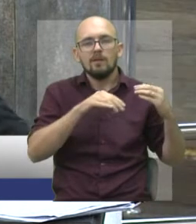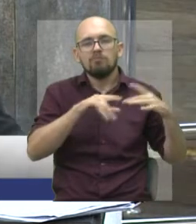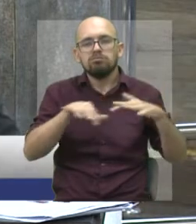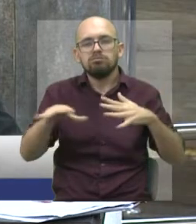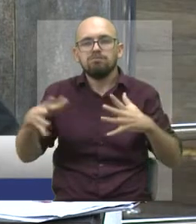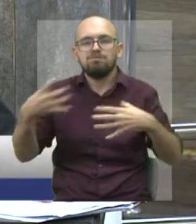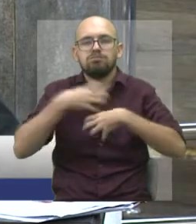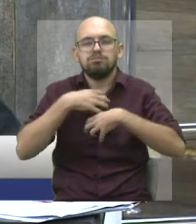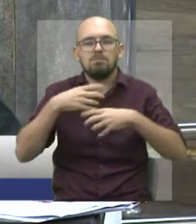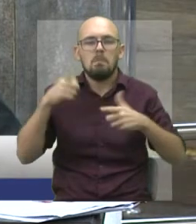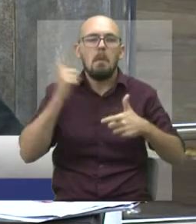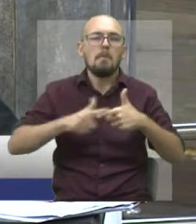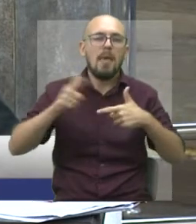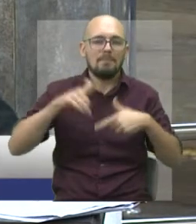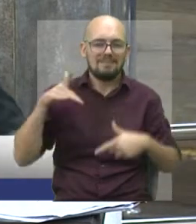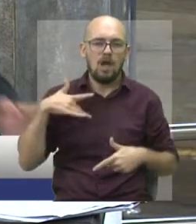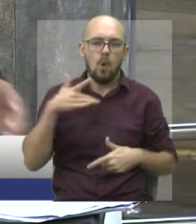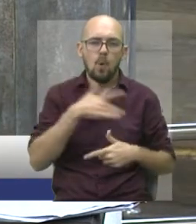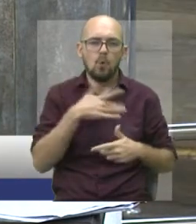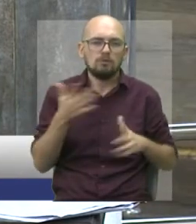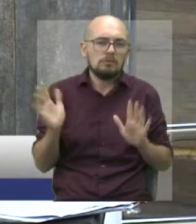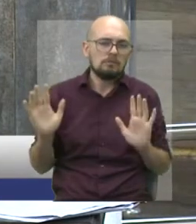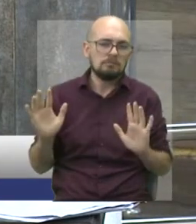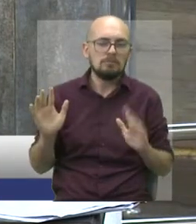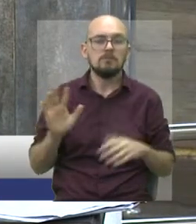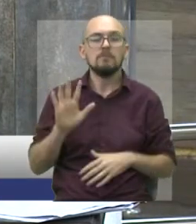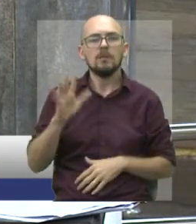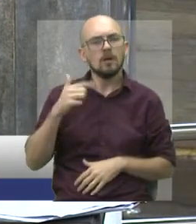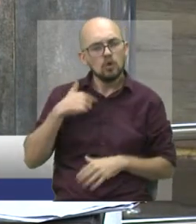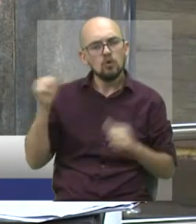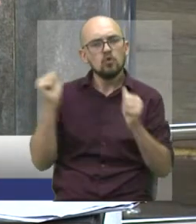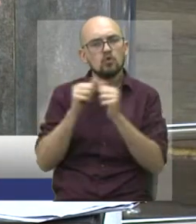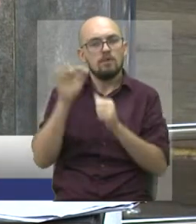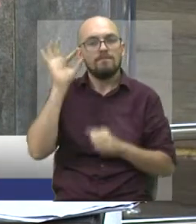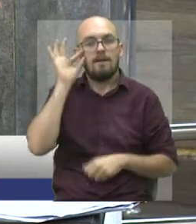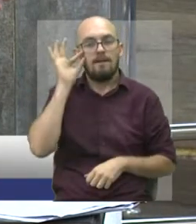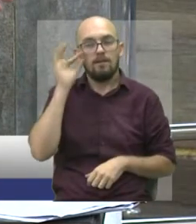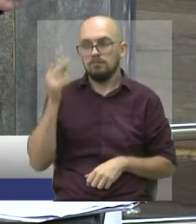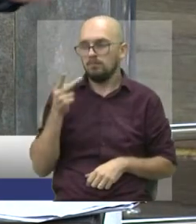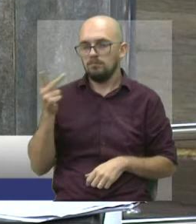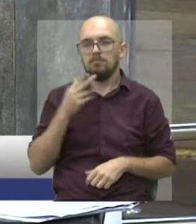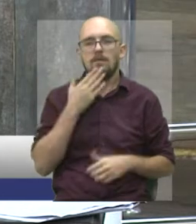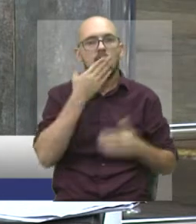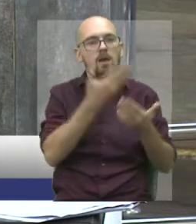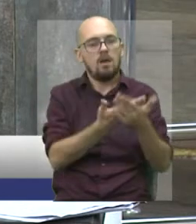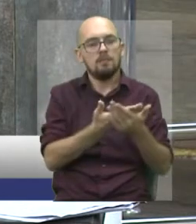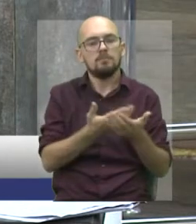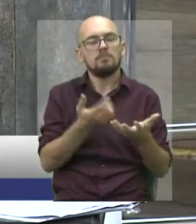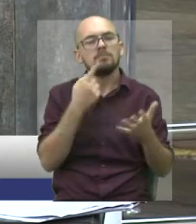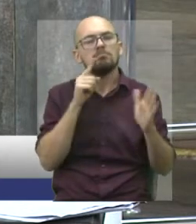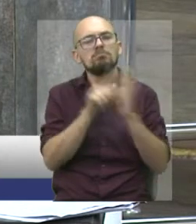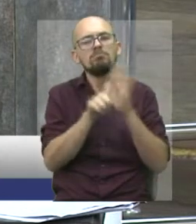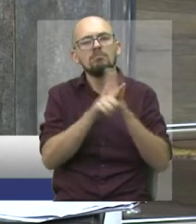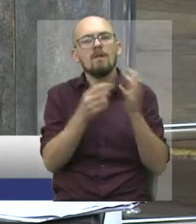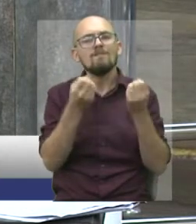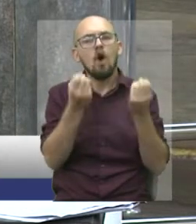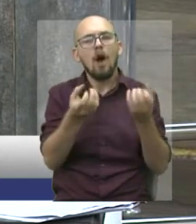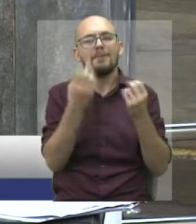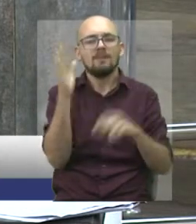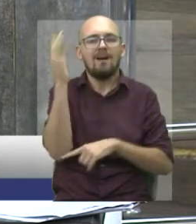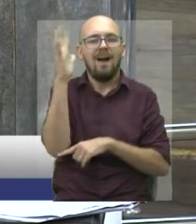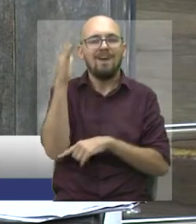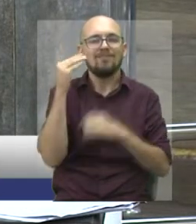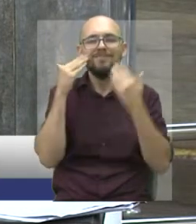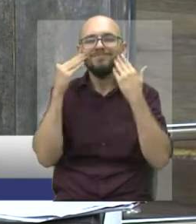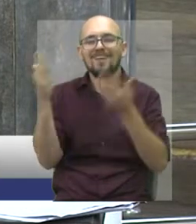saúde. Nós entramos aí, eu, Wagner Brasil, com o requerimento, querendo informações dessas árvores aqui que estão em